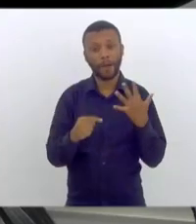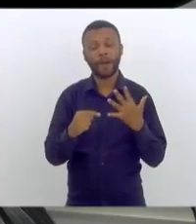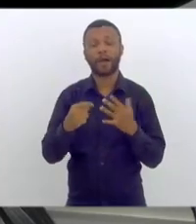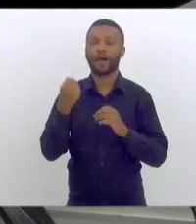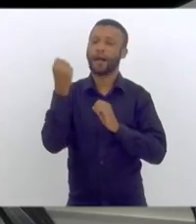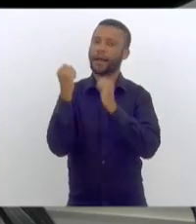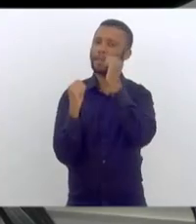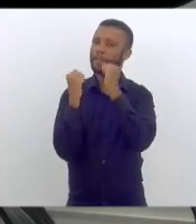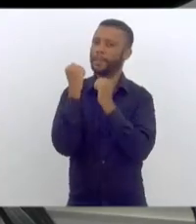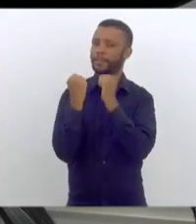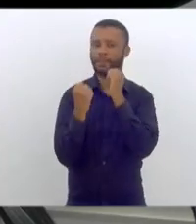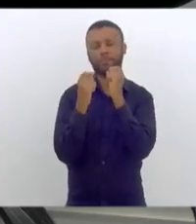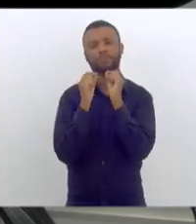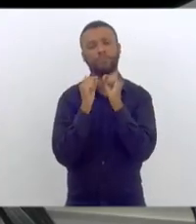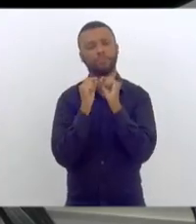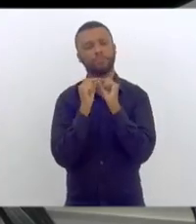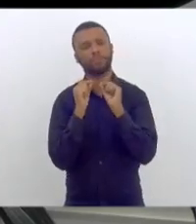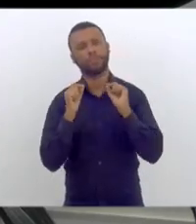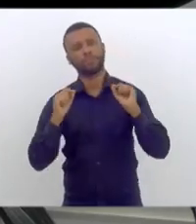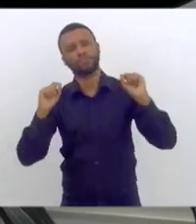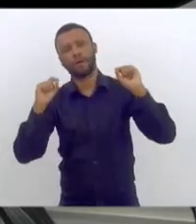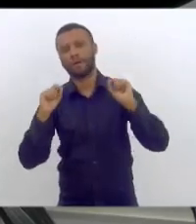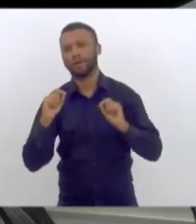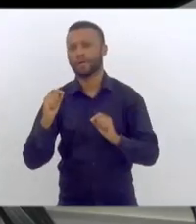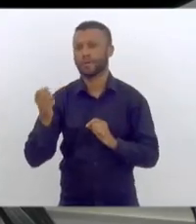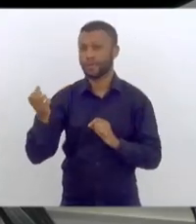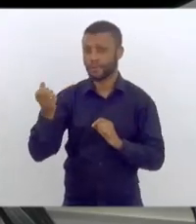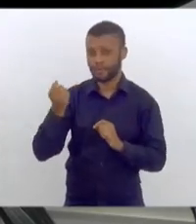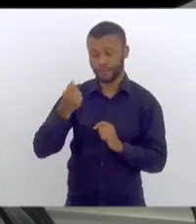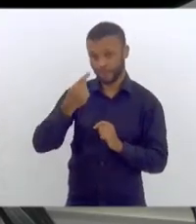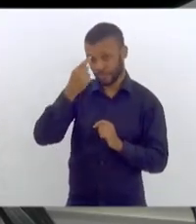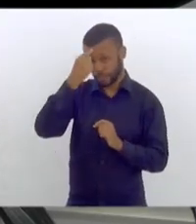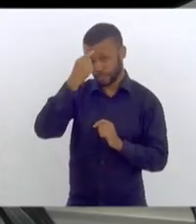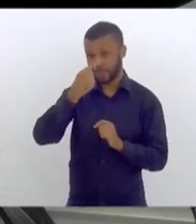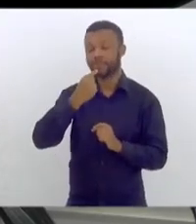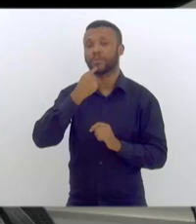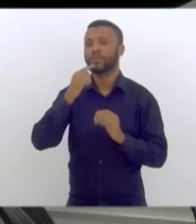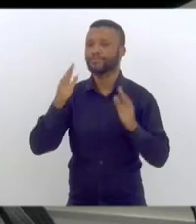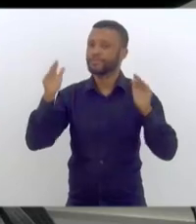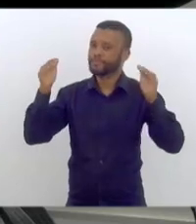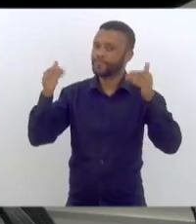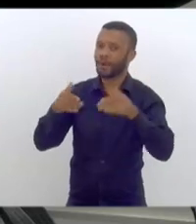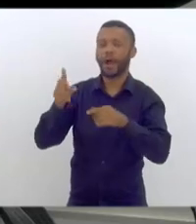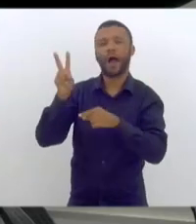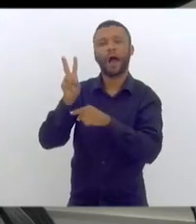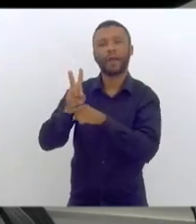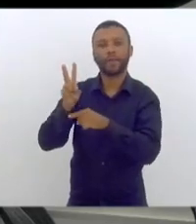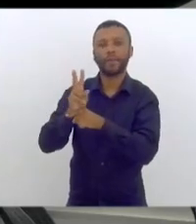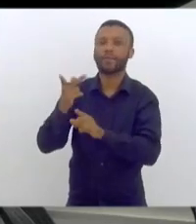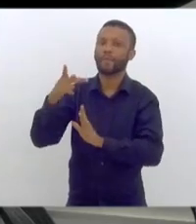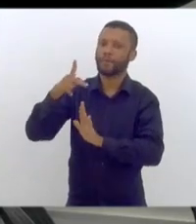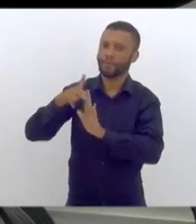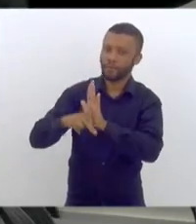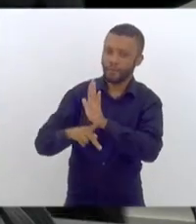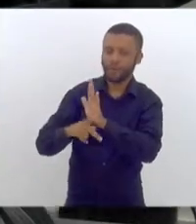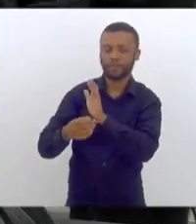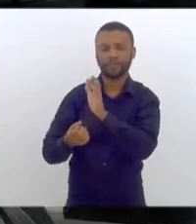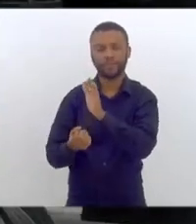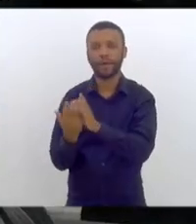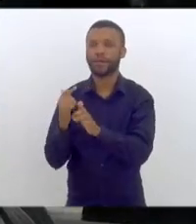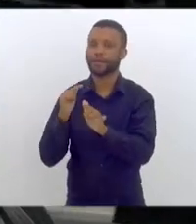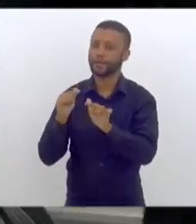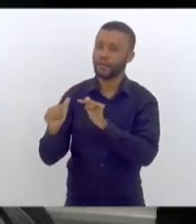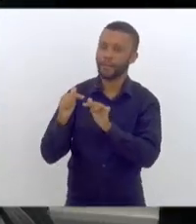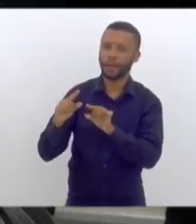esse fundo ele é um fundo com perfil específico para atendimento ao projetos projetos geradores de emprego e renda